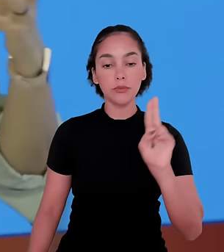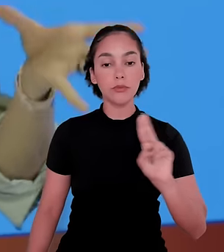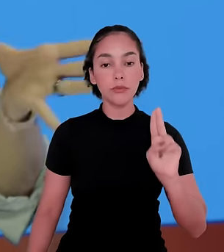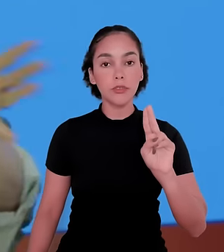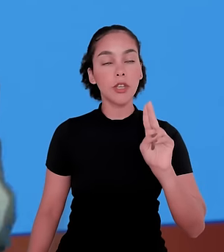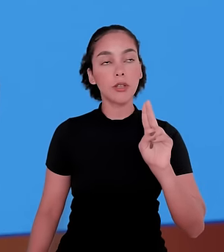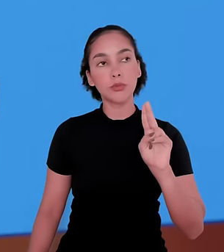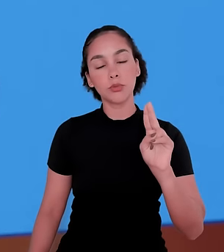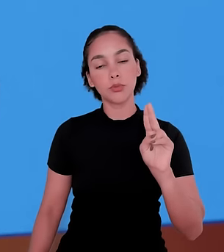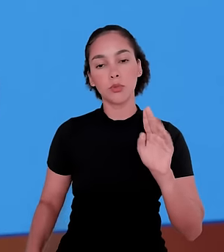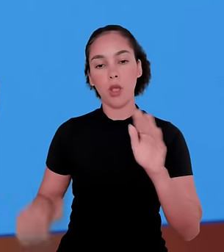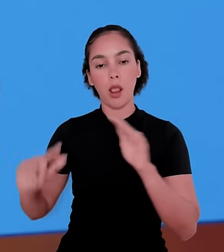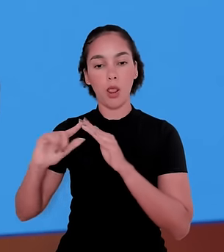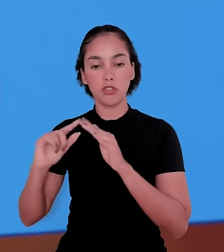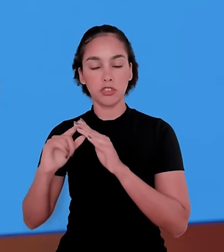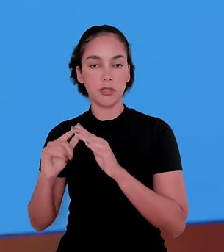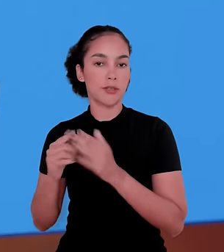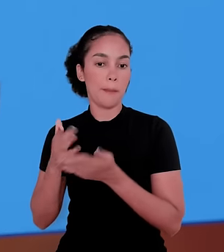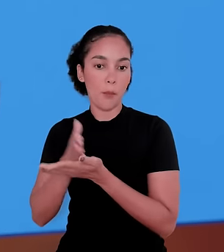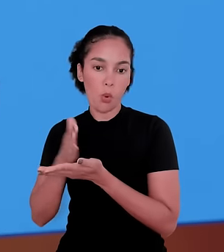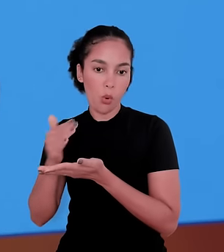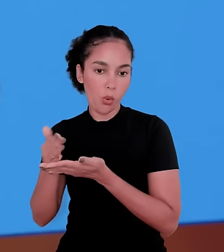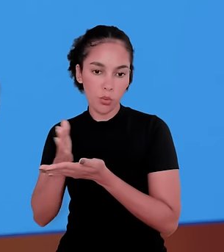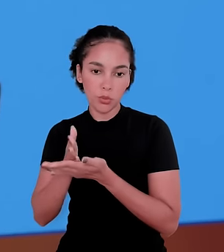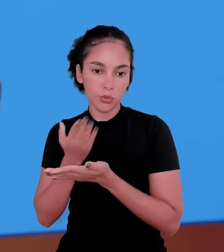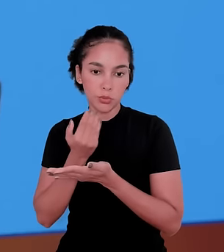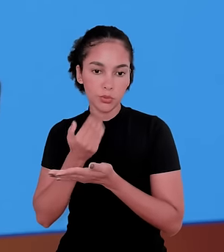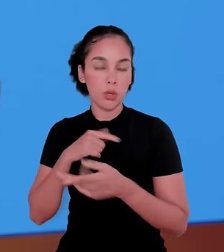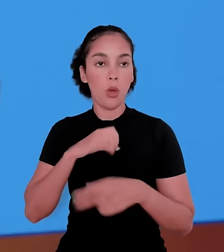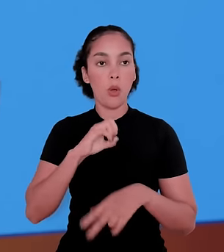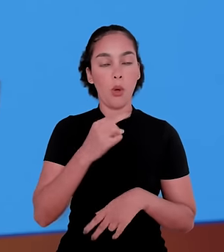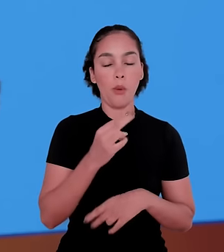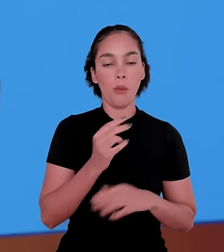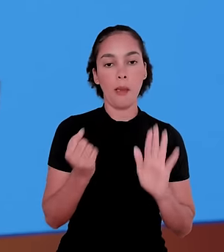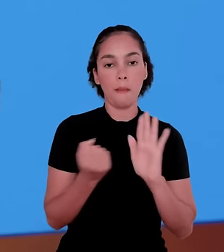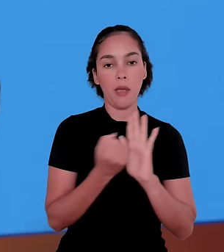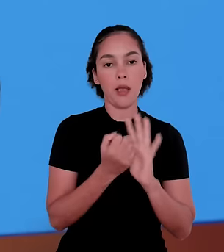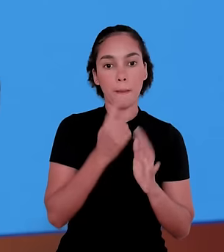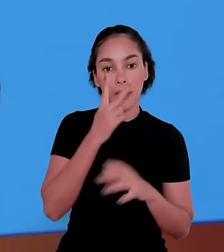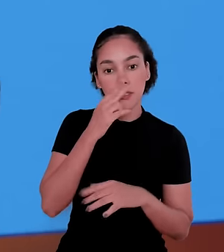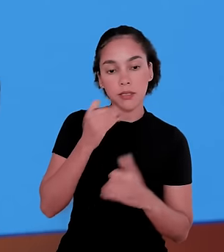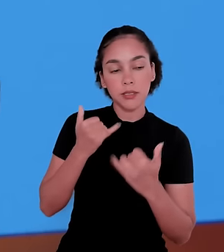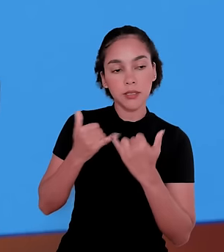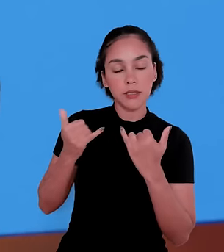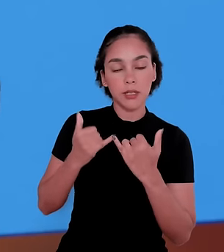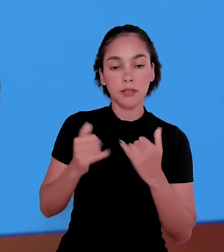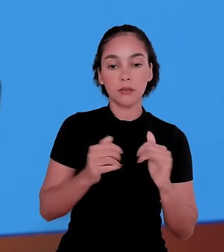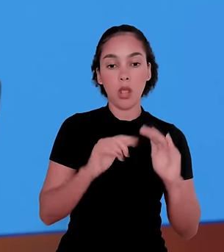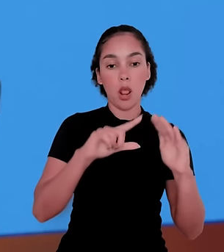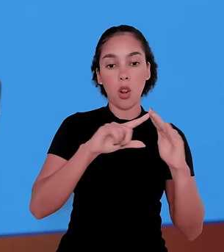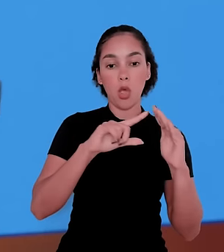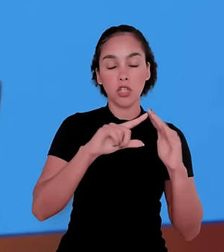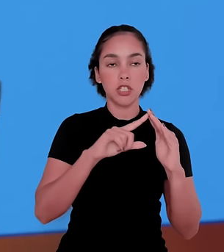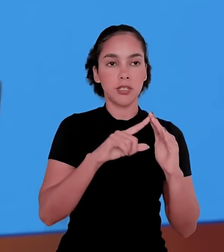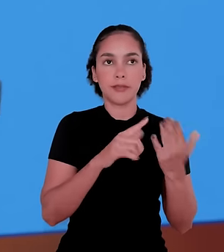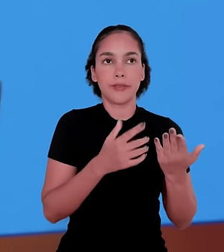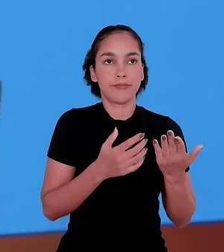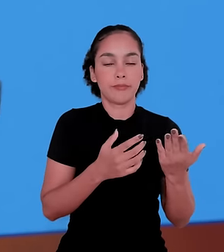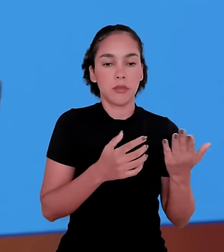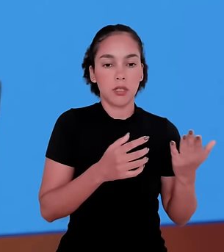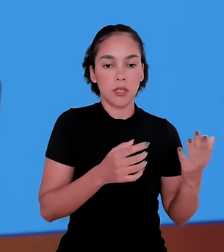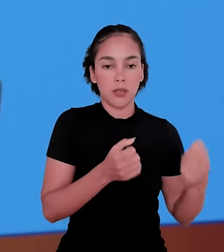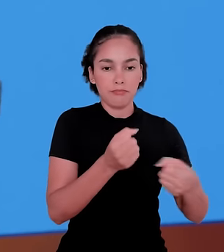loja de bolos e uma marca muito similar numa loja de pneus que são coisas completamente diferentes isso não vai ter